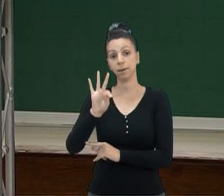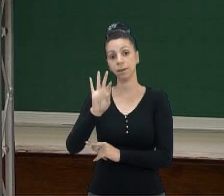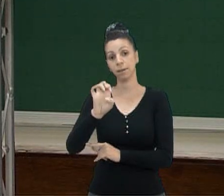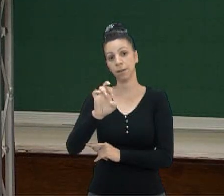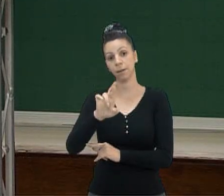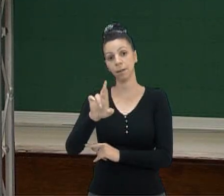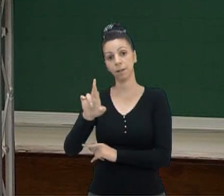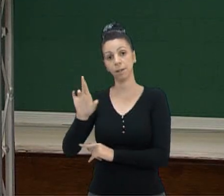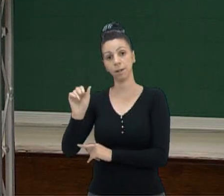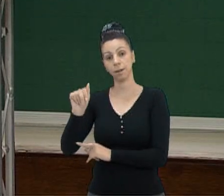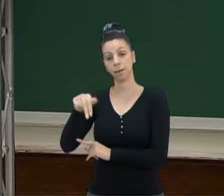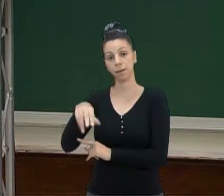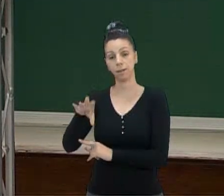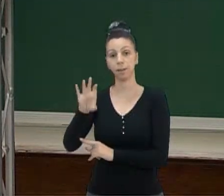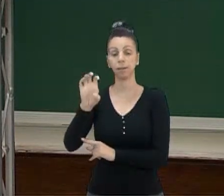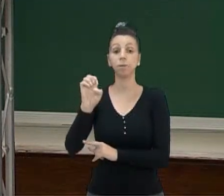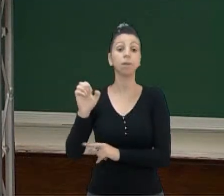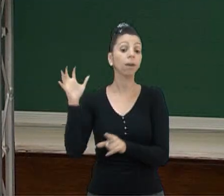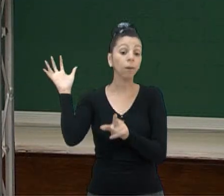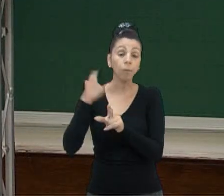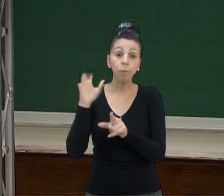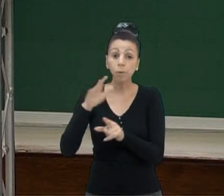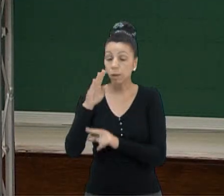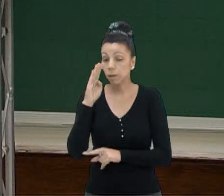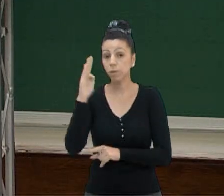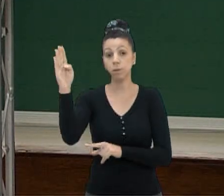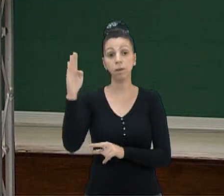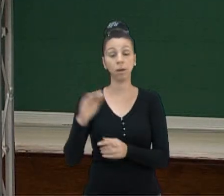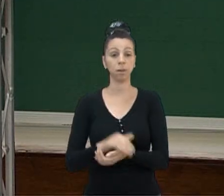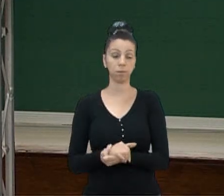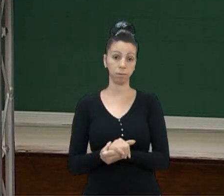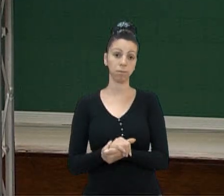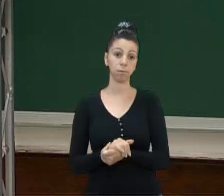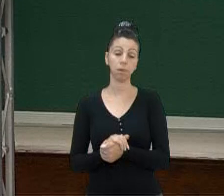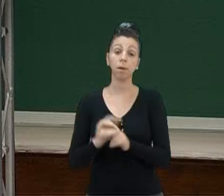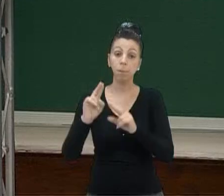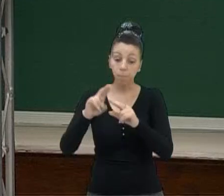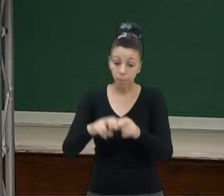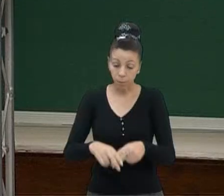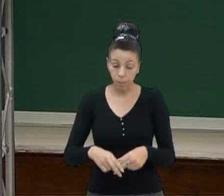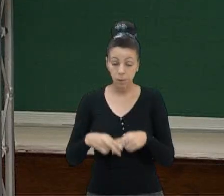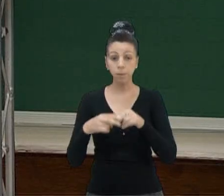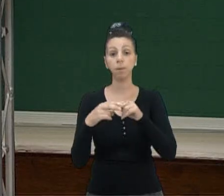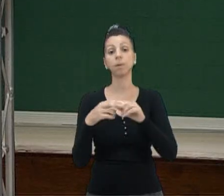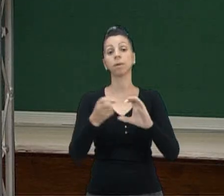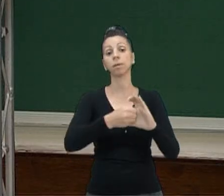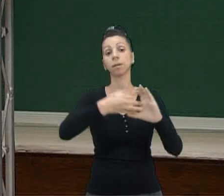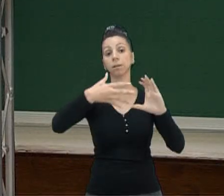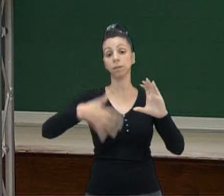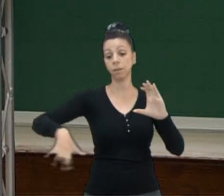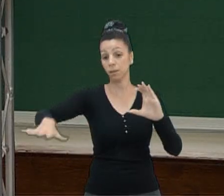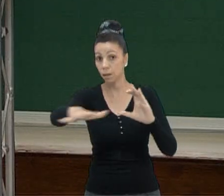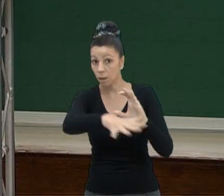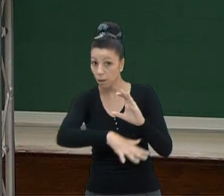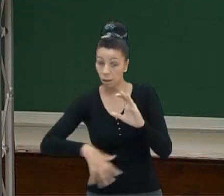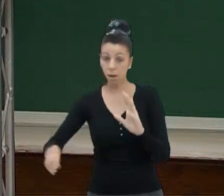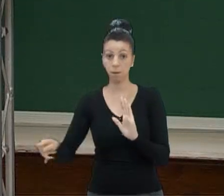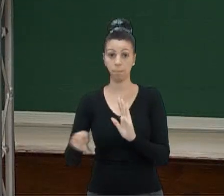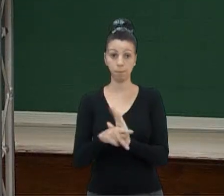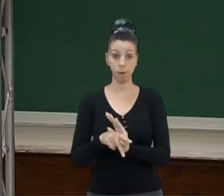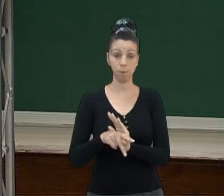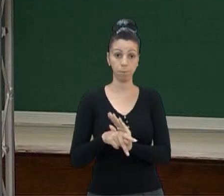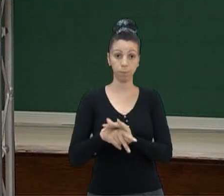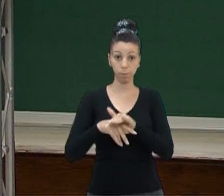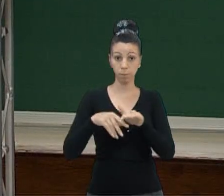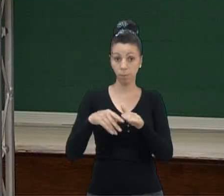região mediterrânea, vegetação mediterrânea, clima mediterrâneo, tudo isso porque caracteriza aquela área, certo?